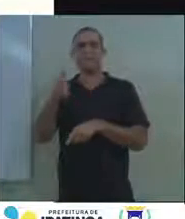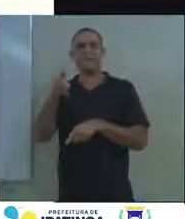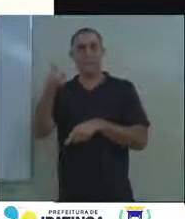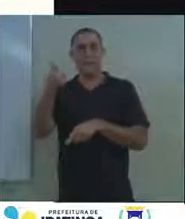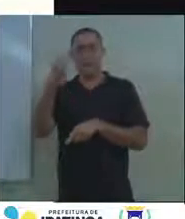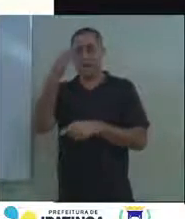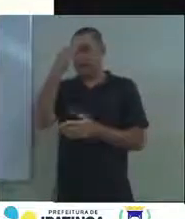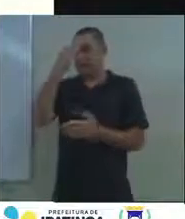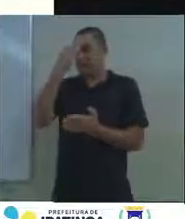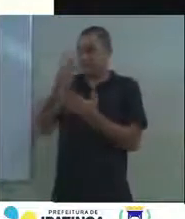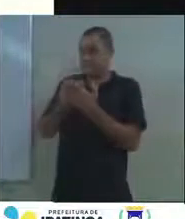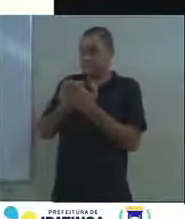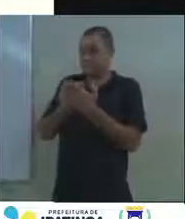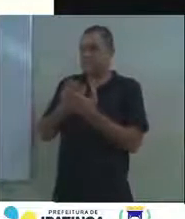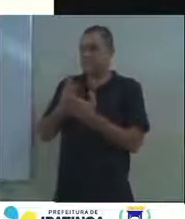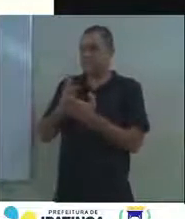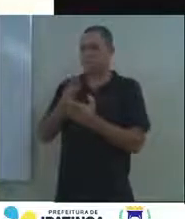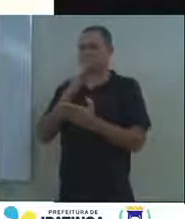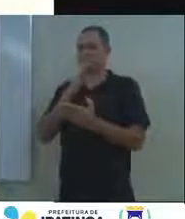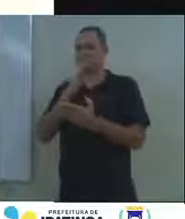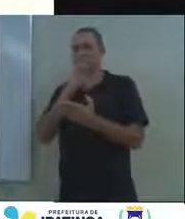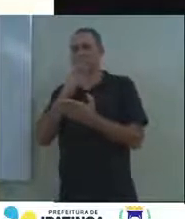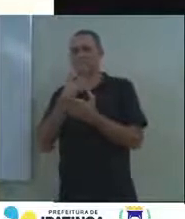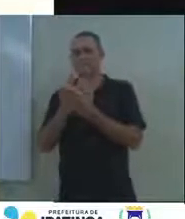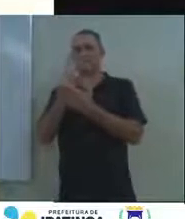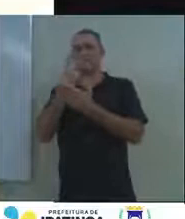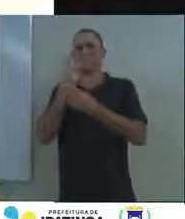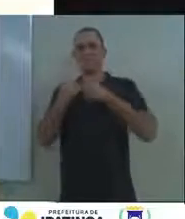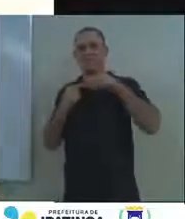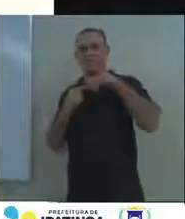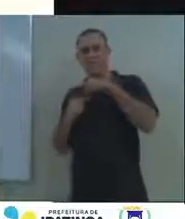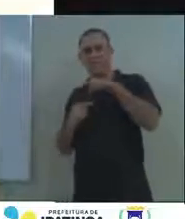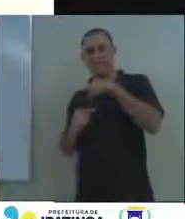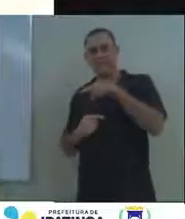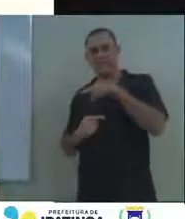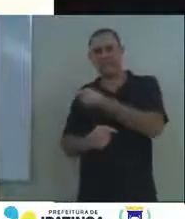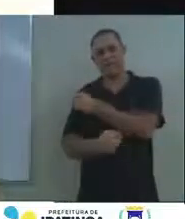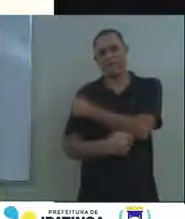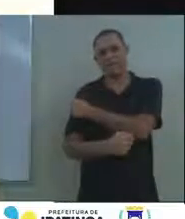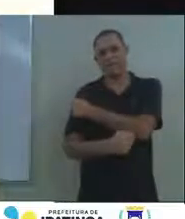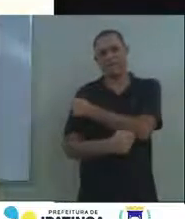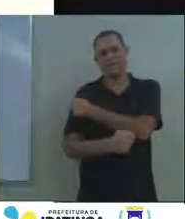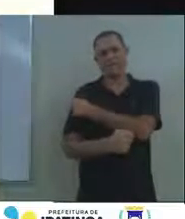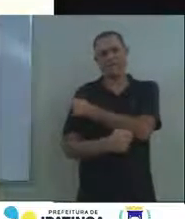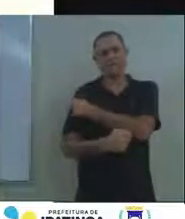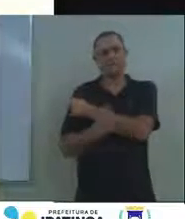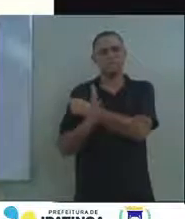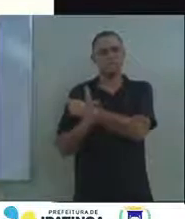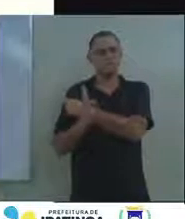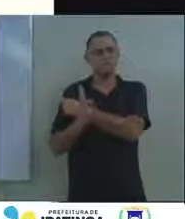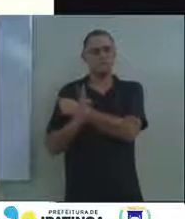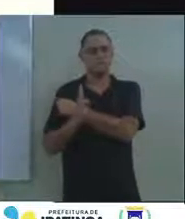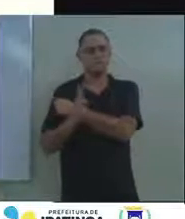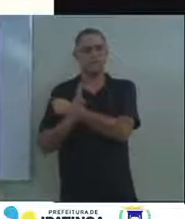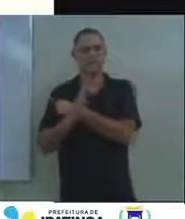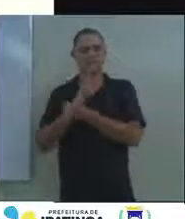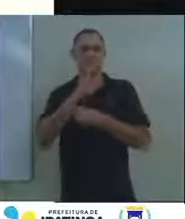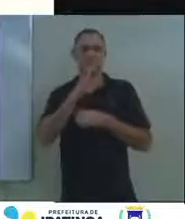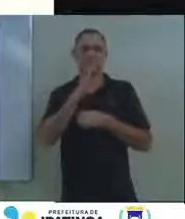uma situação que ela já aconteceu com a maioria dos professores. Eu, enquanto